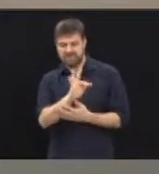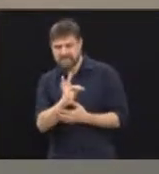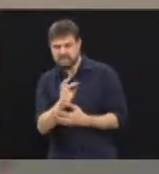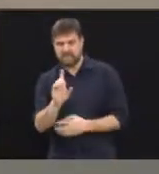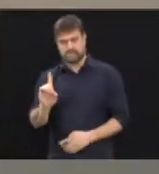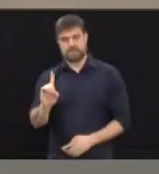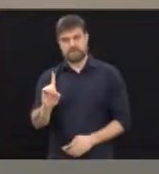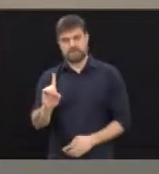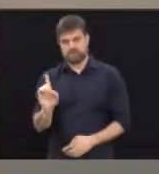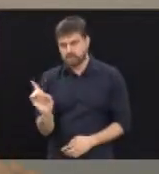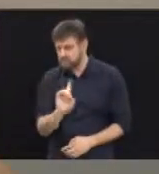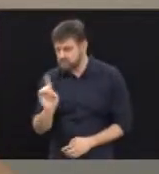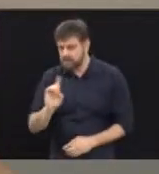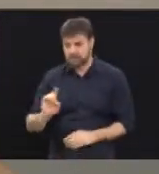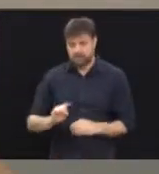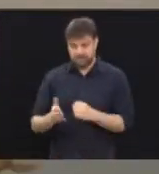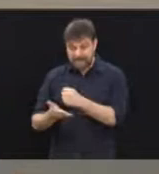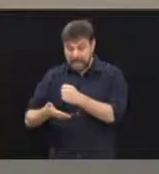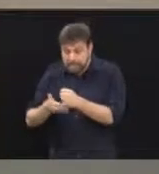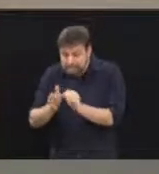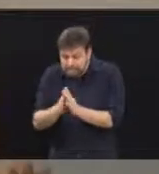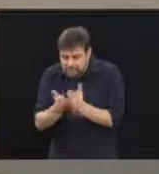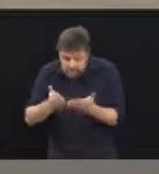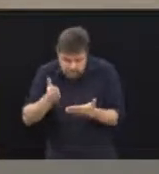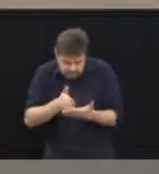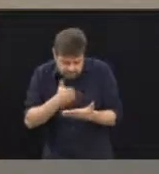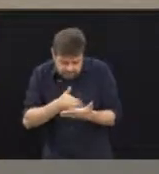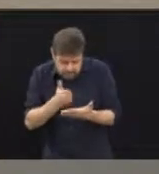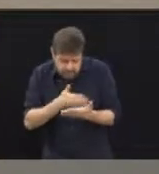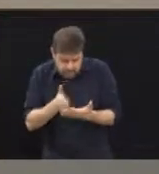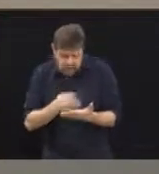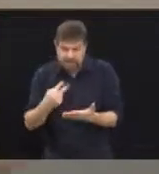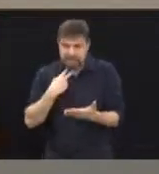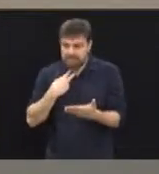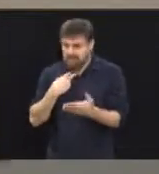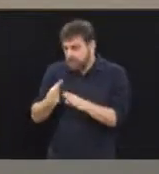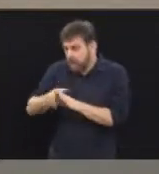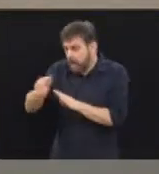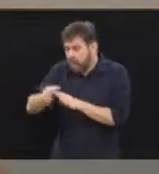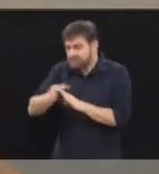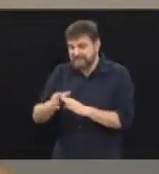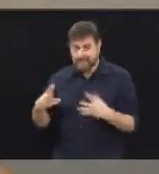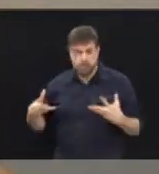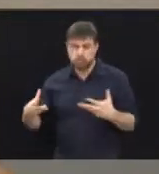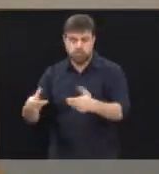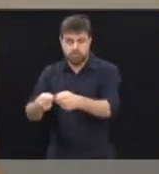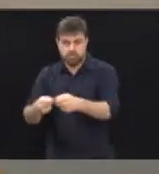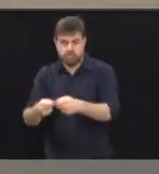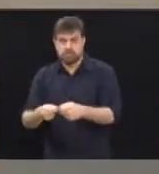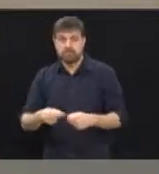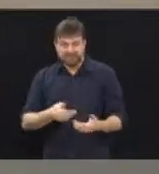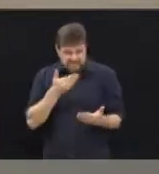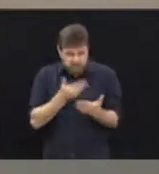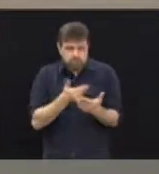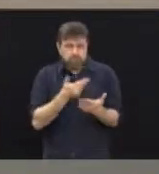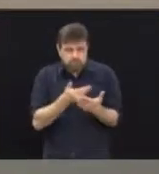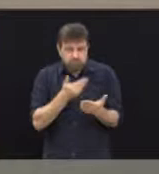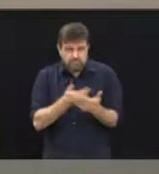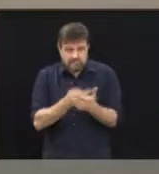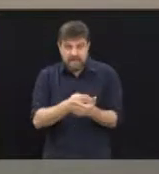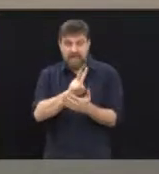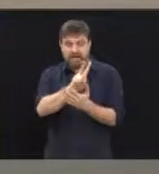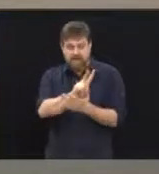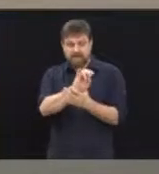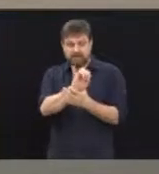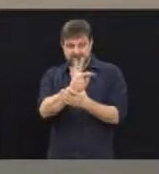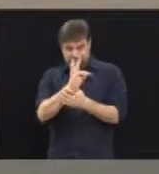um embasamento na literatura médica para a gente indicar para todo mundo. Mas é um dos hormônios mais estudados hoje em dia, é a vitamina D,